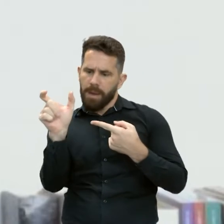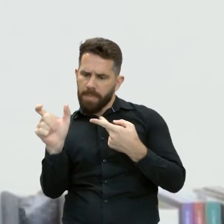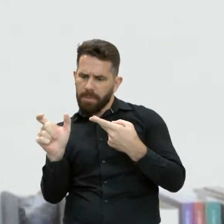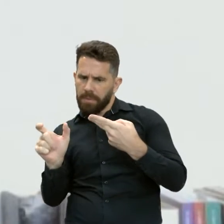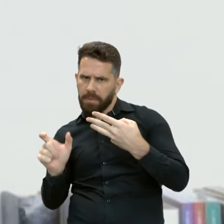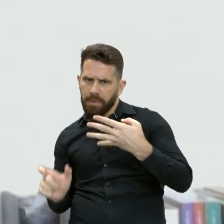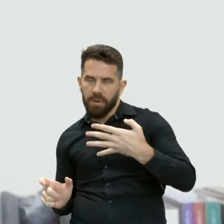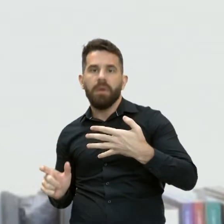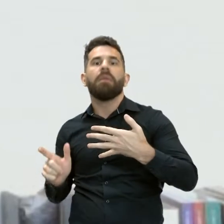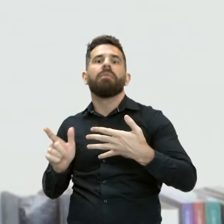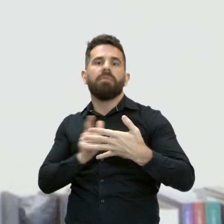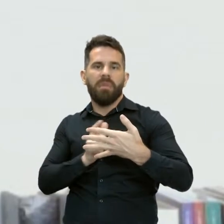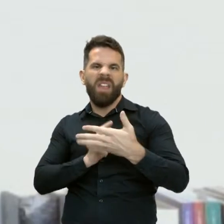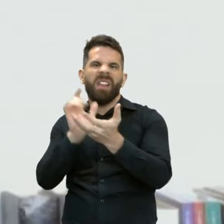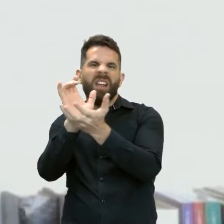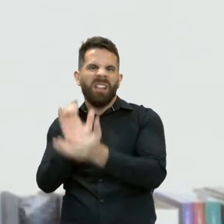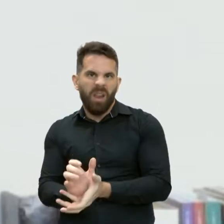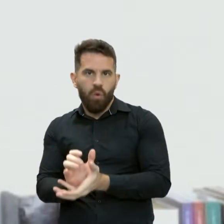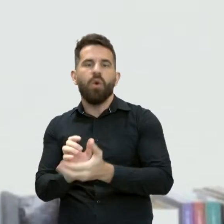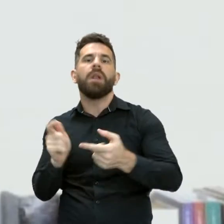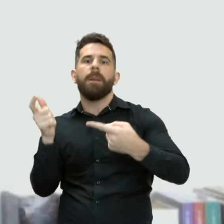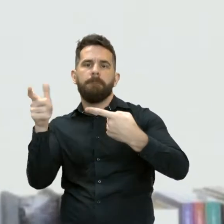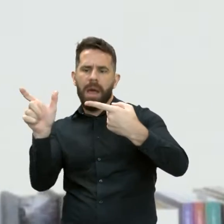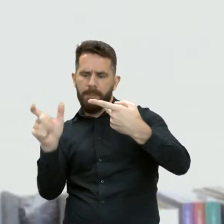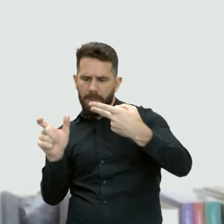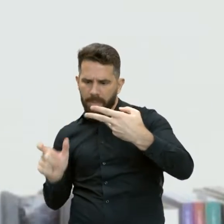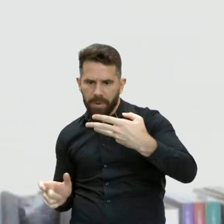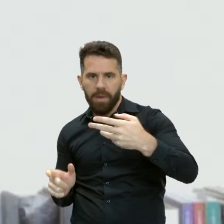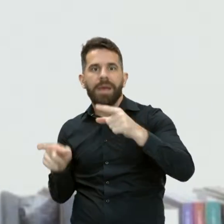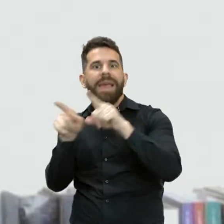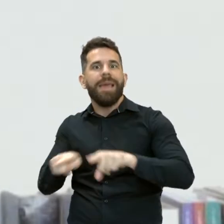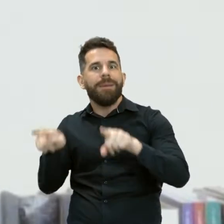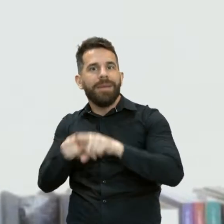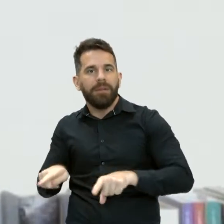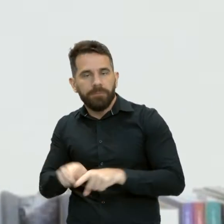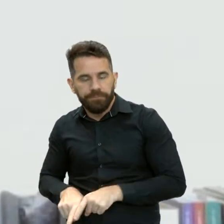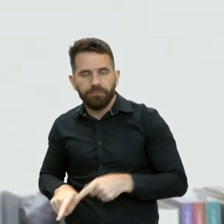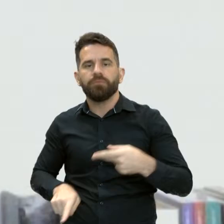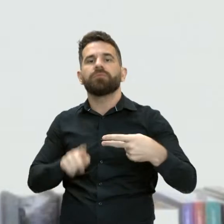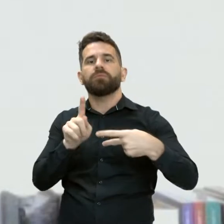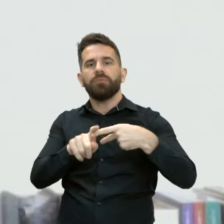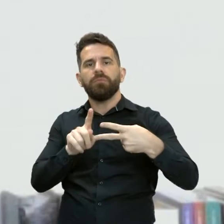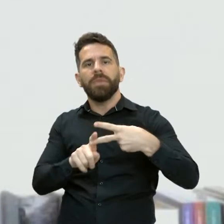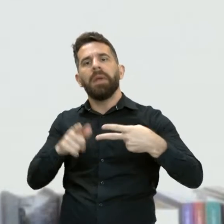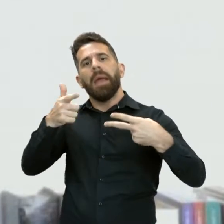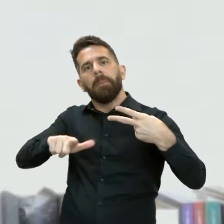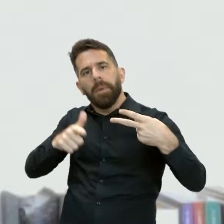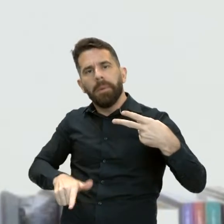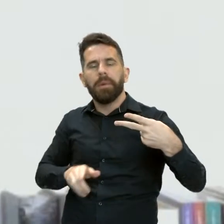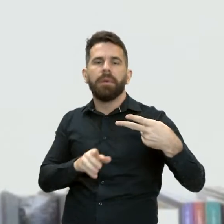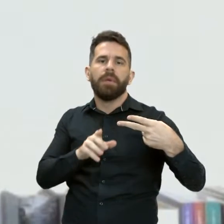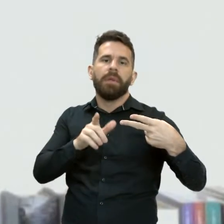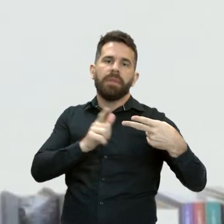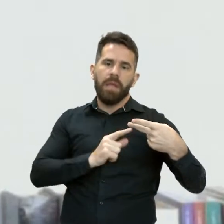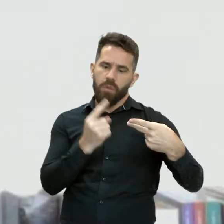enumeração categorial. Ela começa a fazer ali uma repetição binária, ternária, e aí é muito interessante